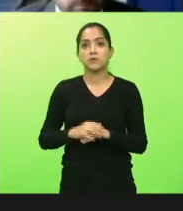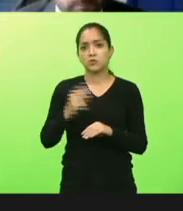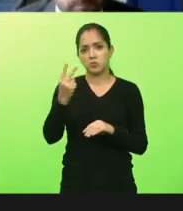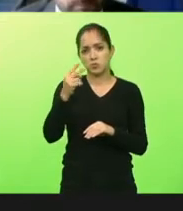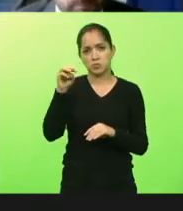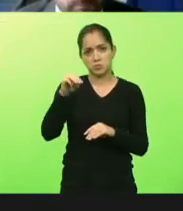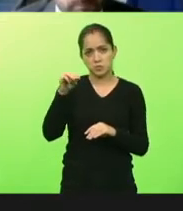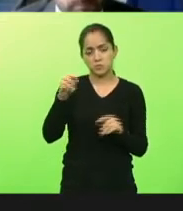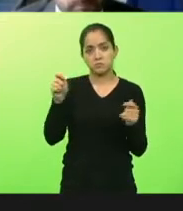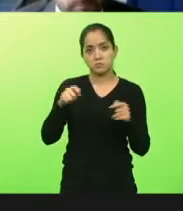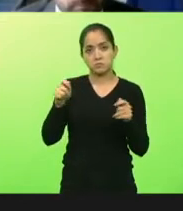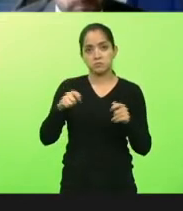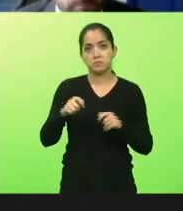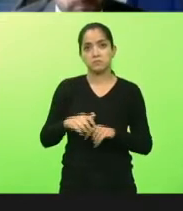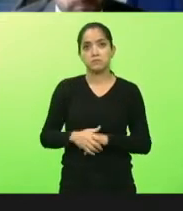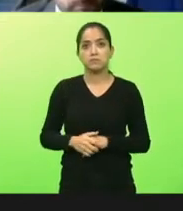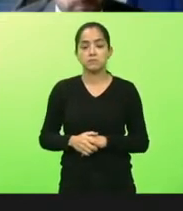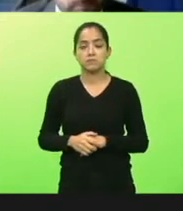servem, senhor.